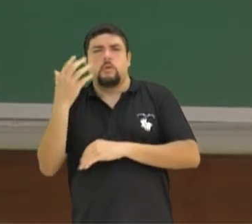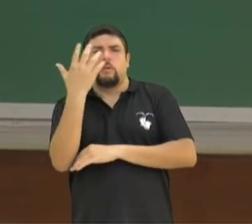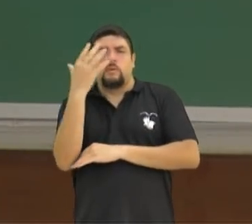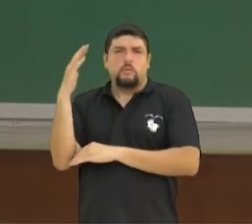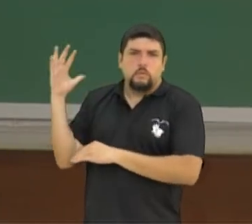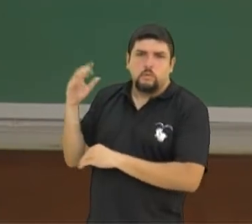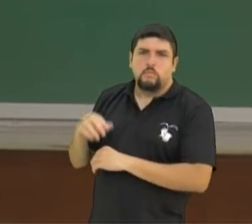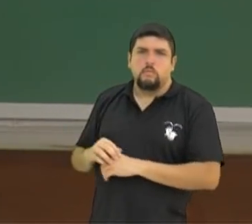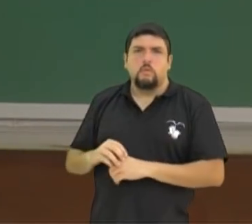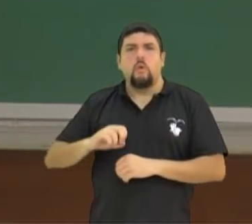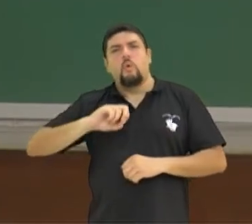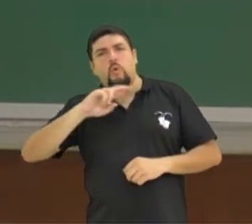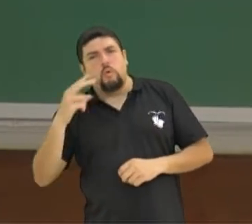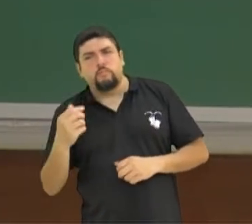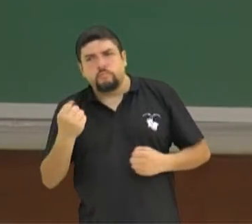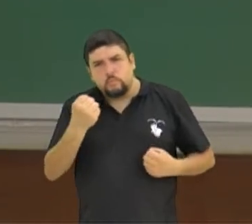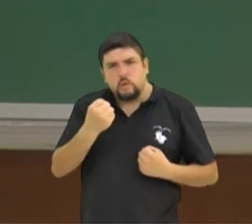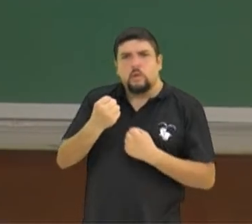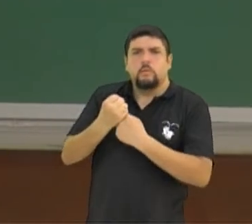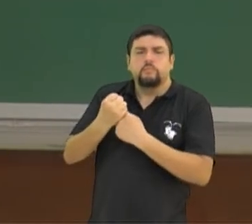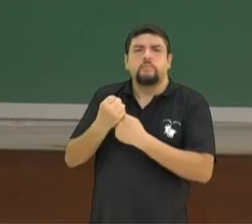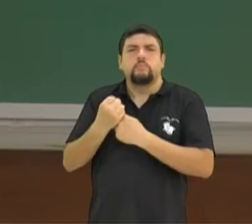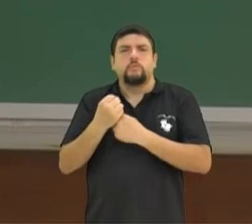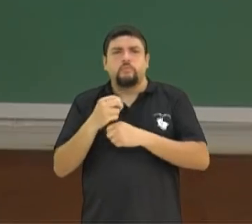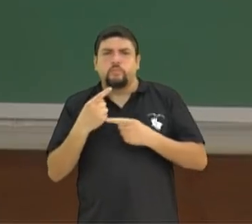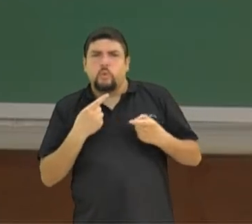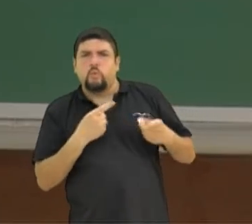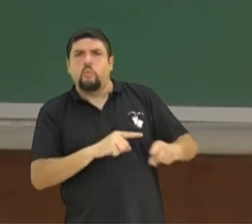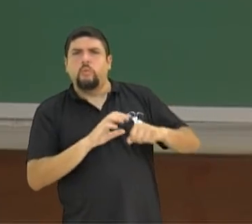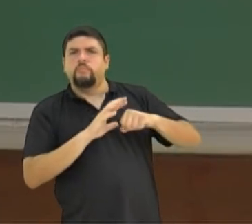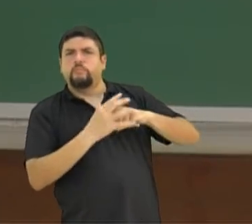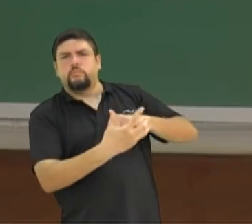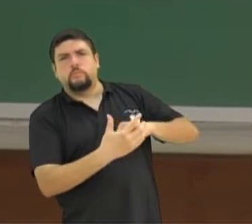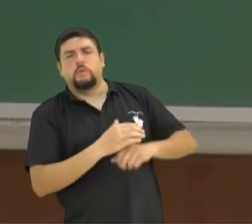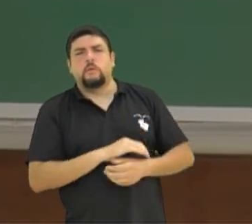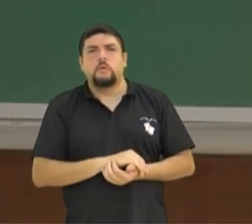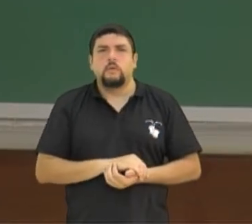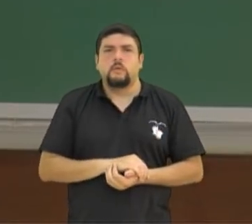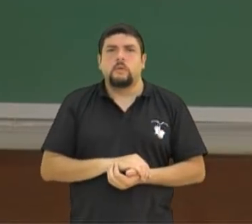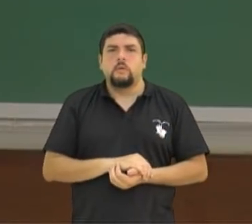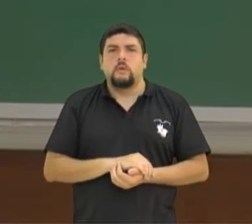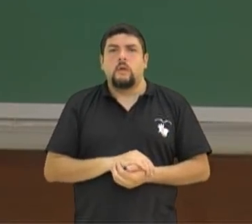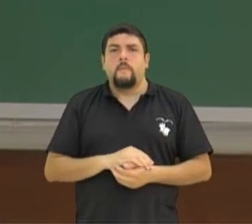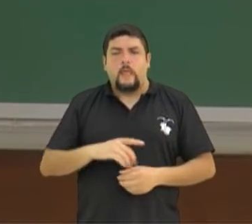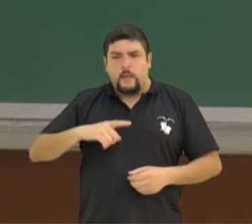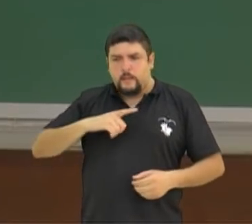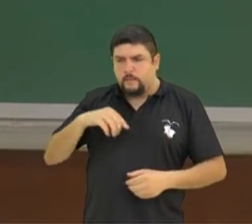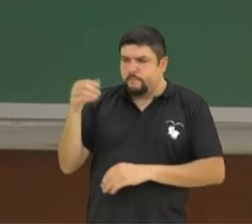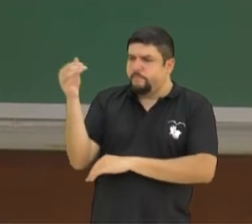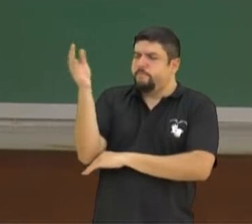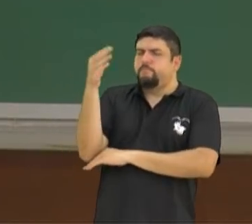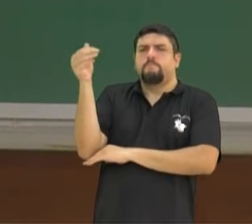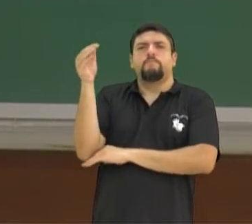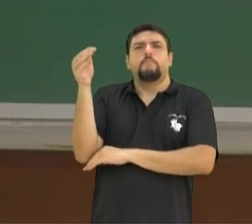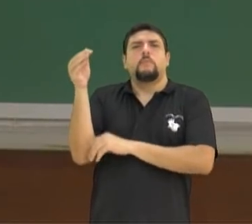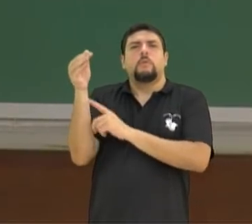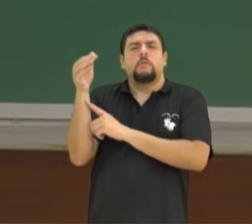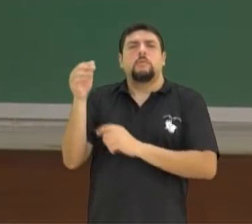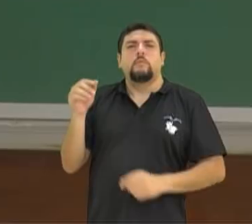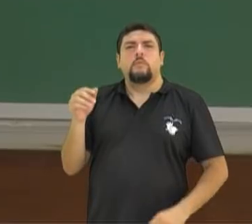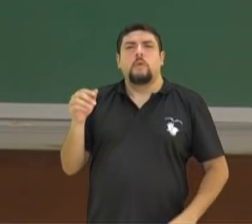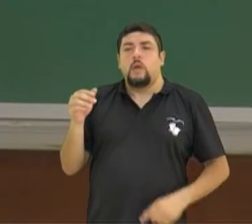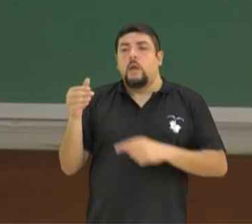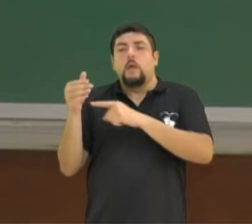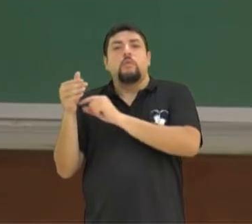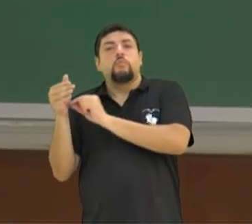ao novo coronavírus, certo? Então a pessoa tem uma bandeira de luta que ela defende, né? Só que aí a gente tem um caso de metonímia que é a coisa